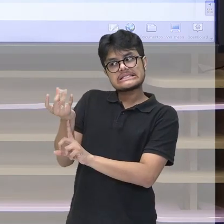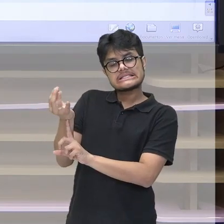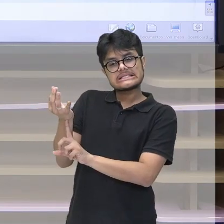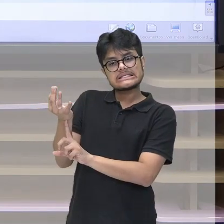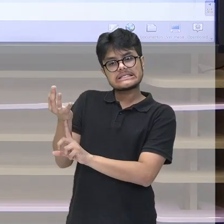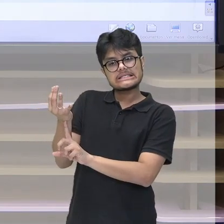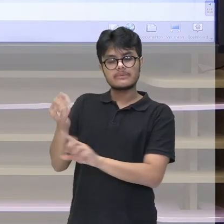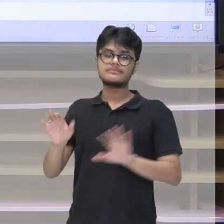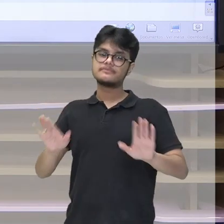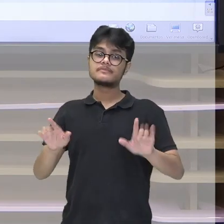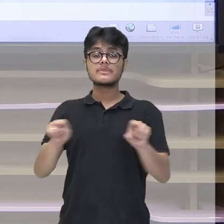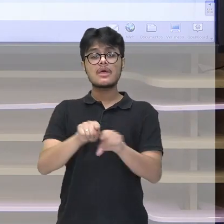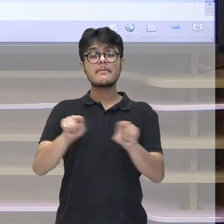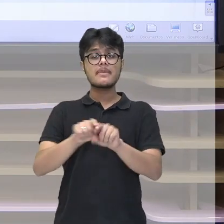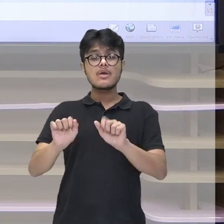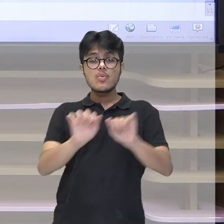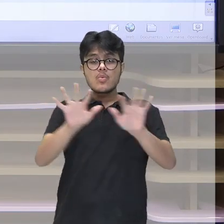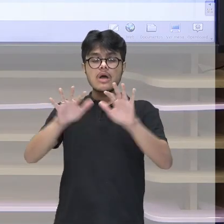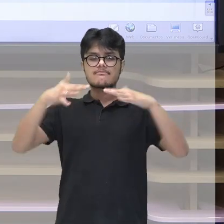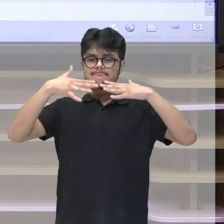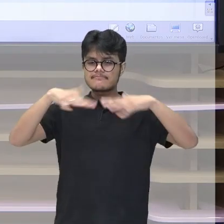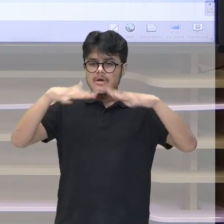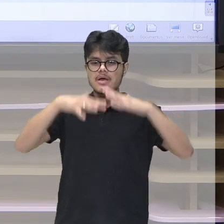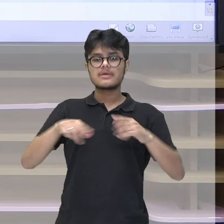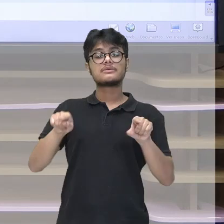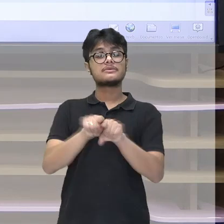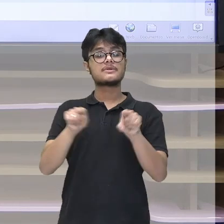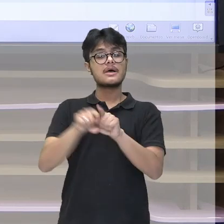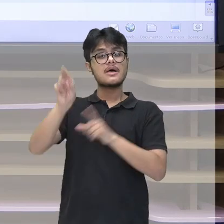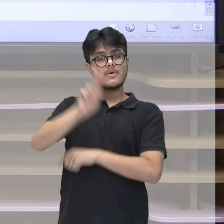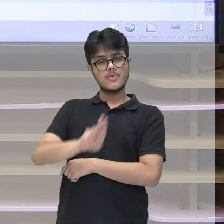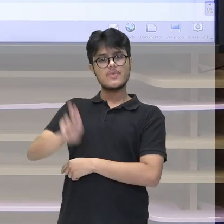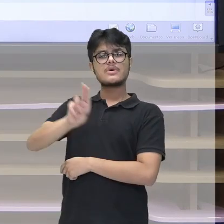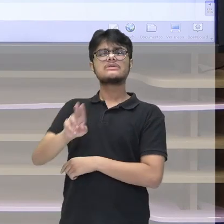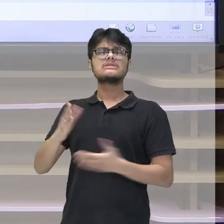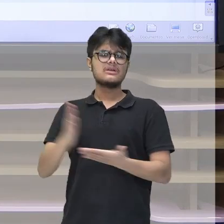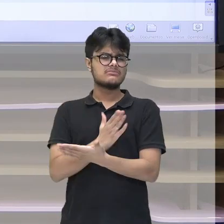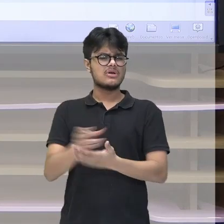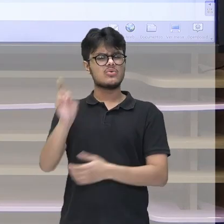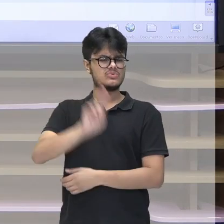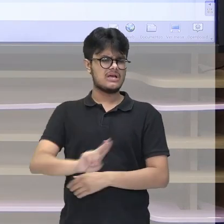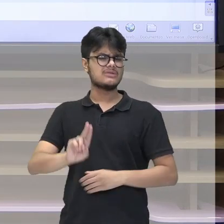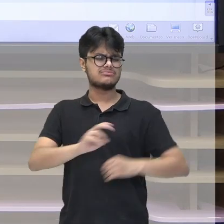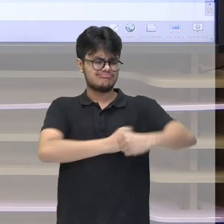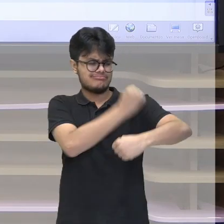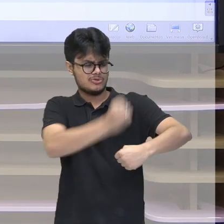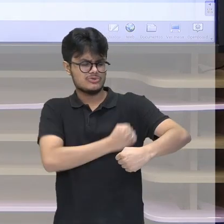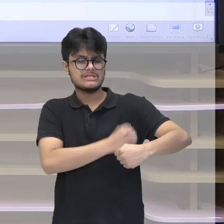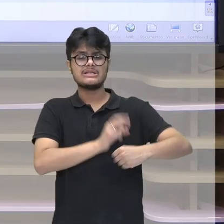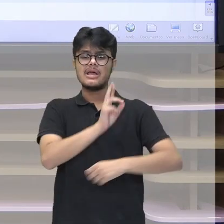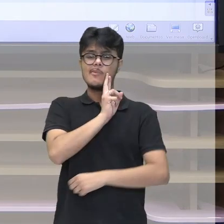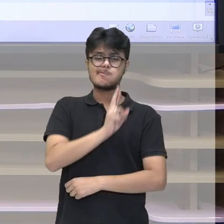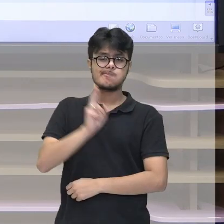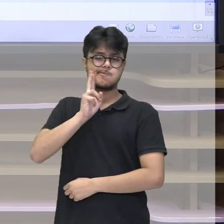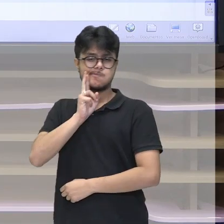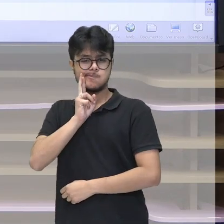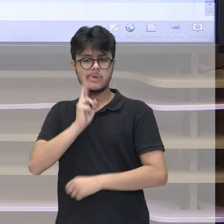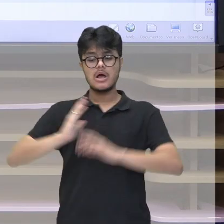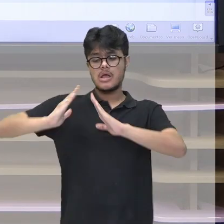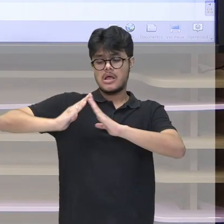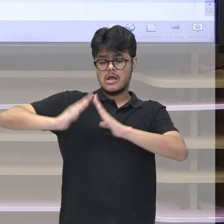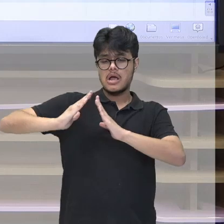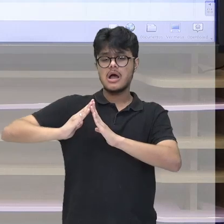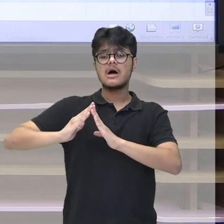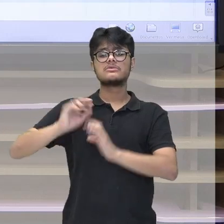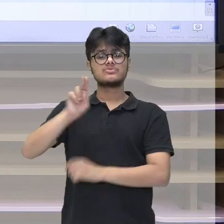mesma coisa, certo? E o gás natural ele também é utilizado em restaurantes, em residências, né? Nós já temos